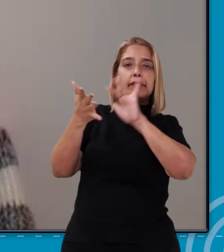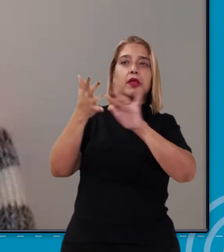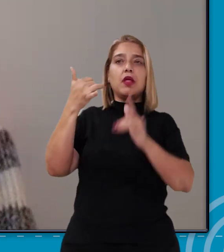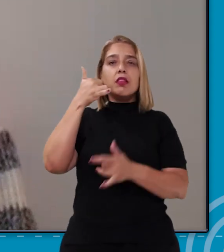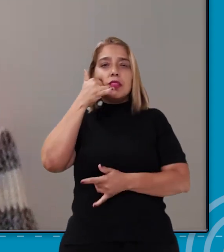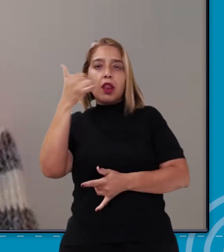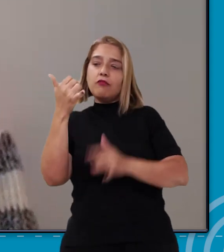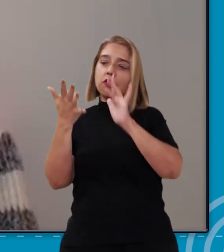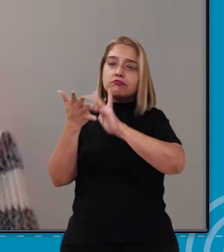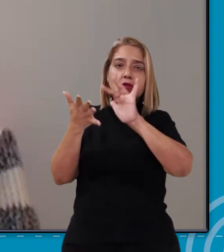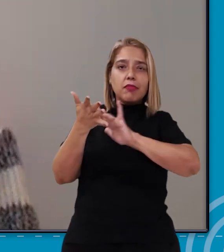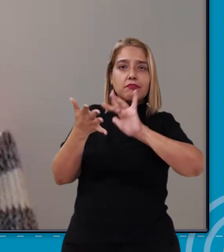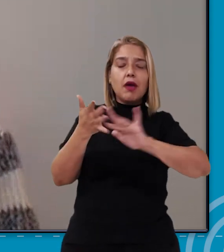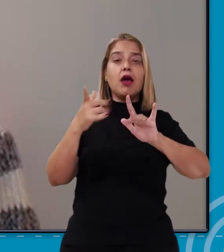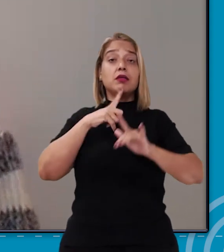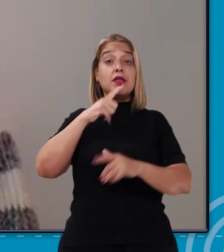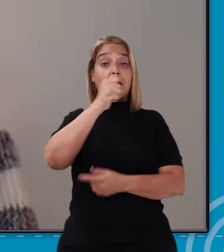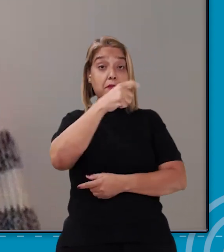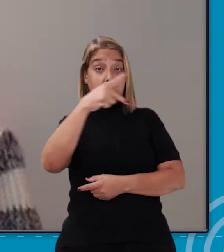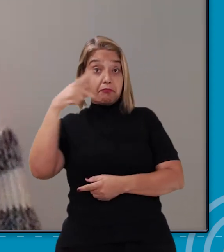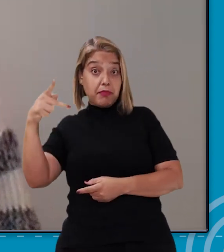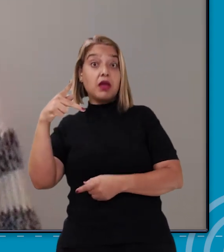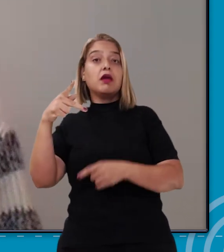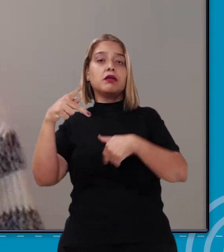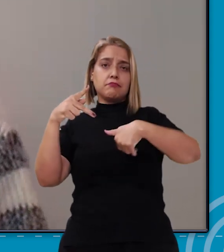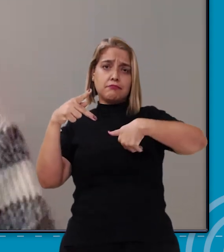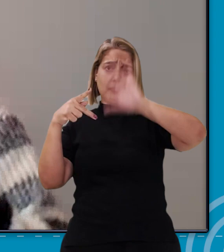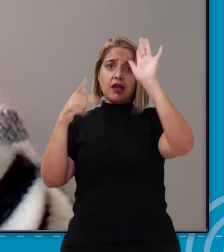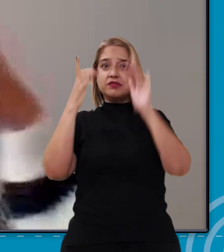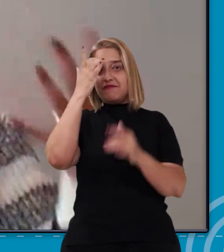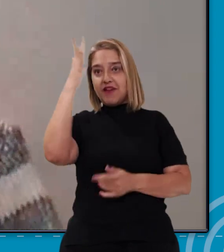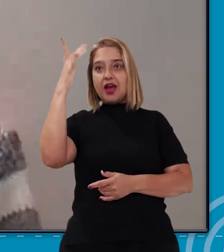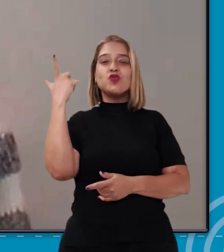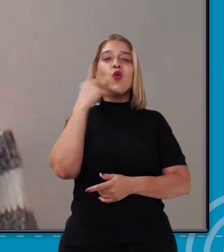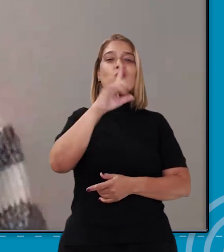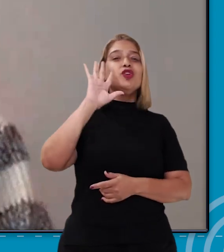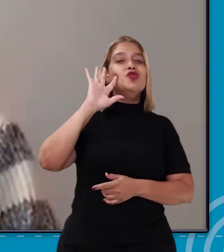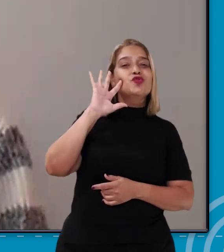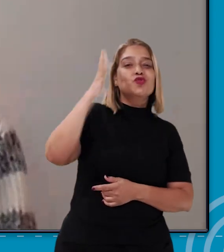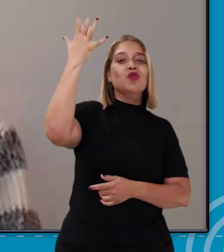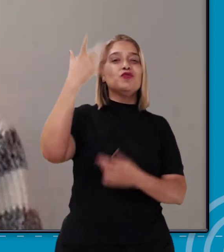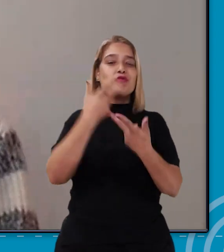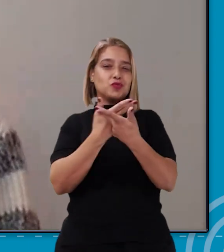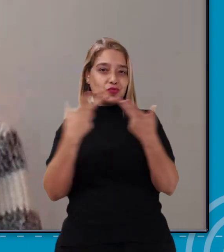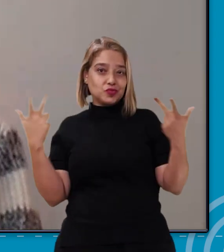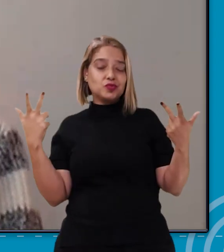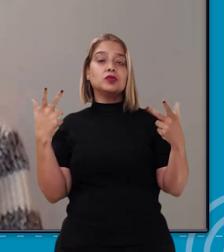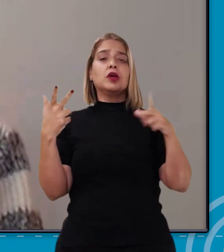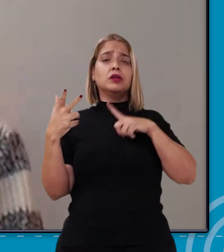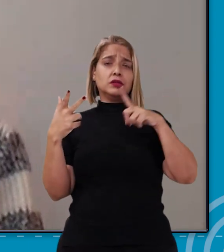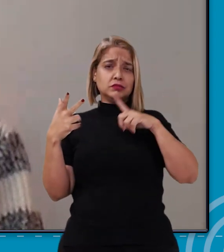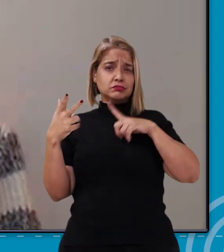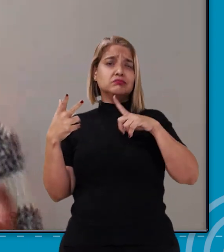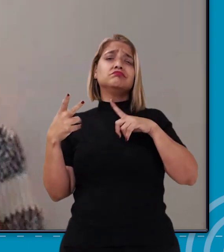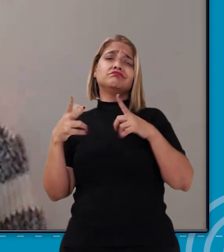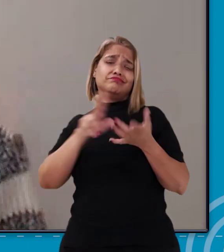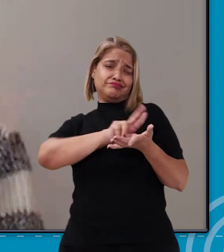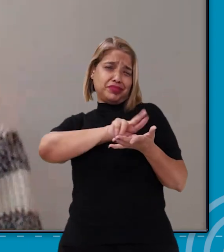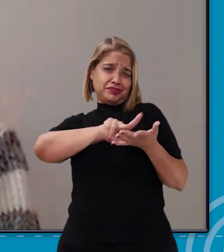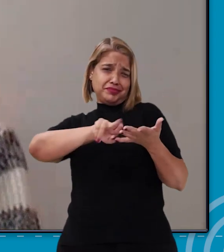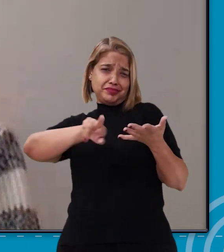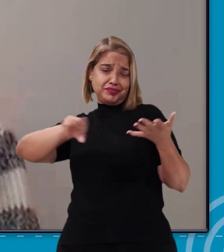tablets, smartphones, né? Os smartphones têm aplicativos, há muito mais riqueza de soluções para